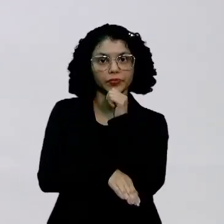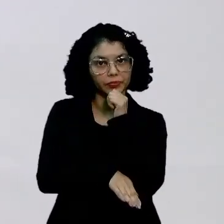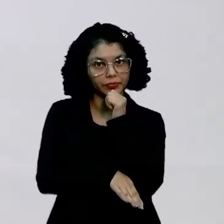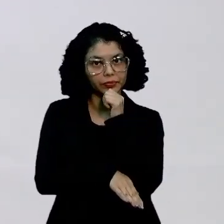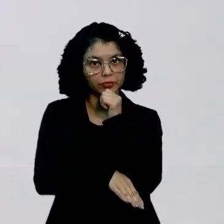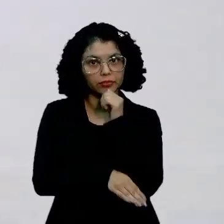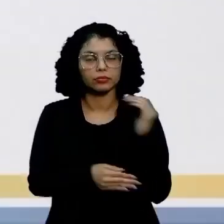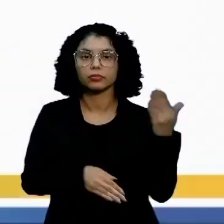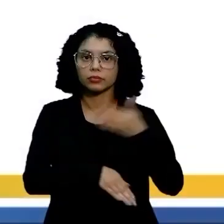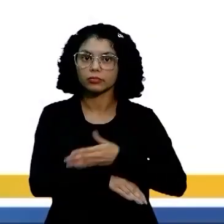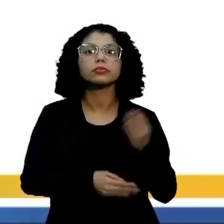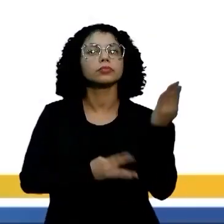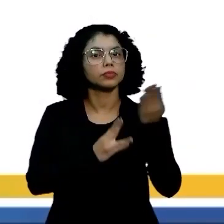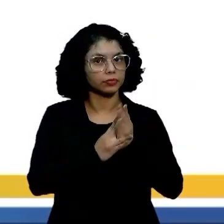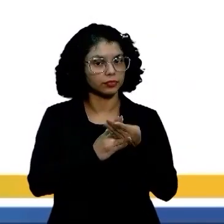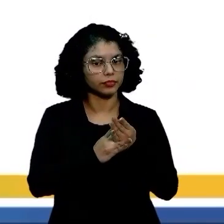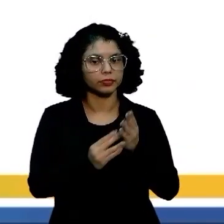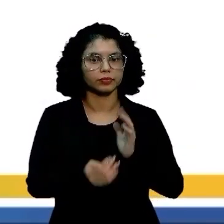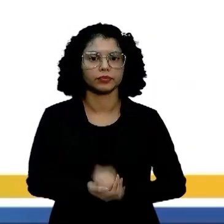entrar no Barroco.